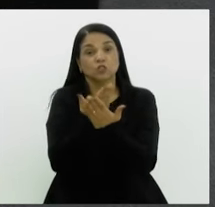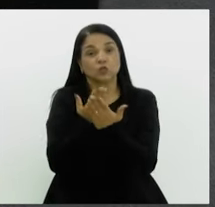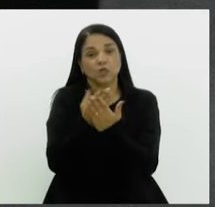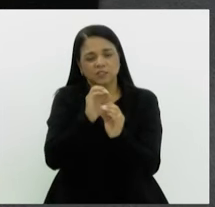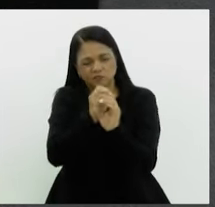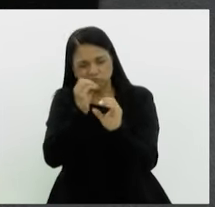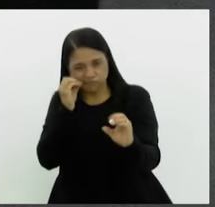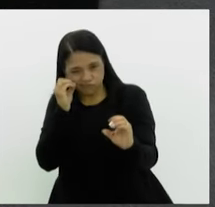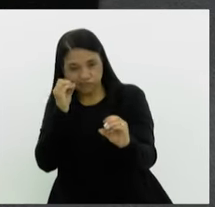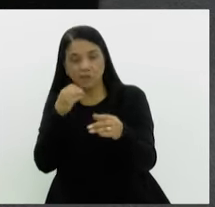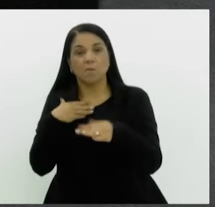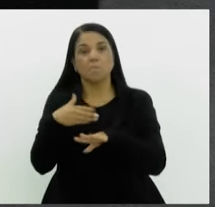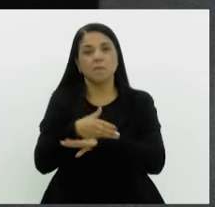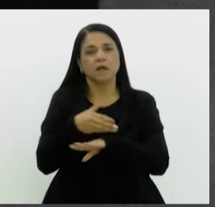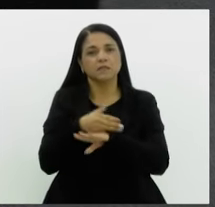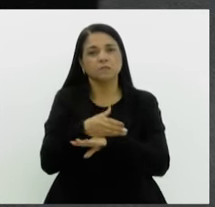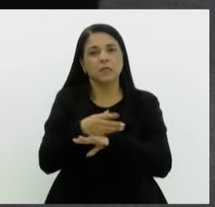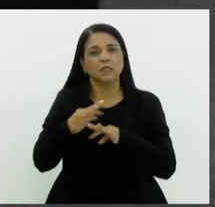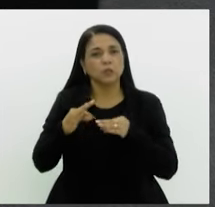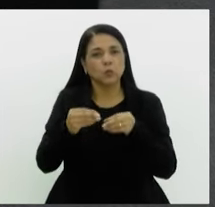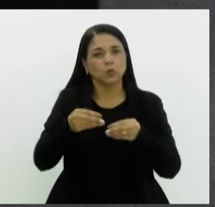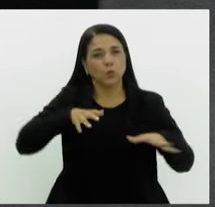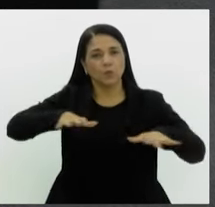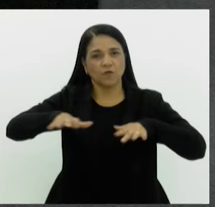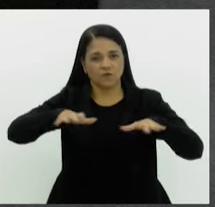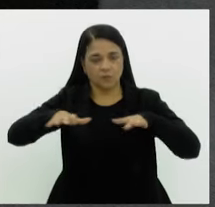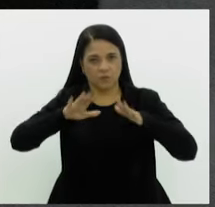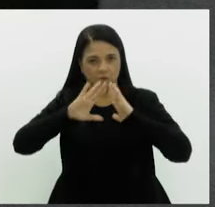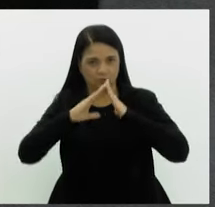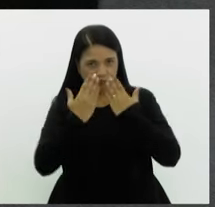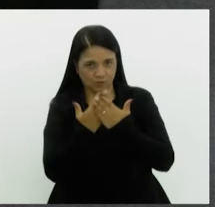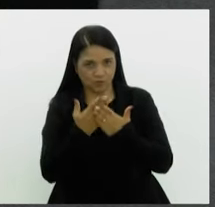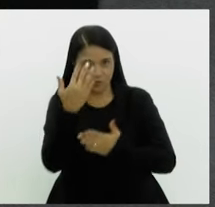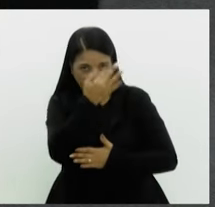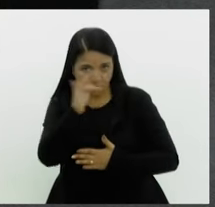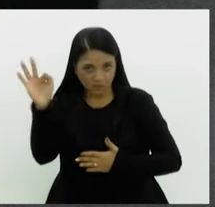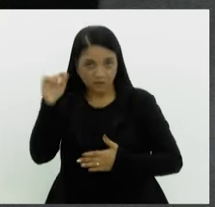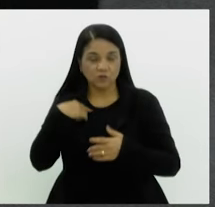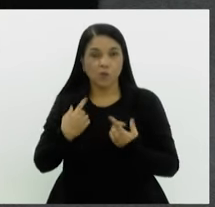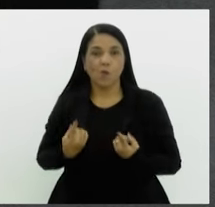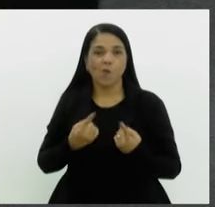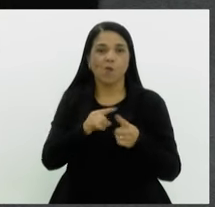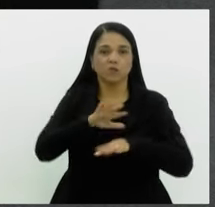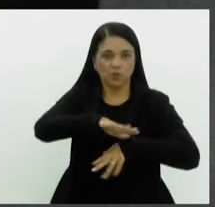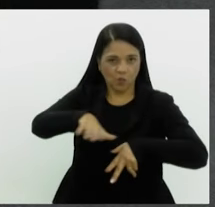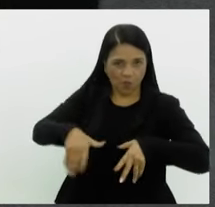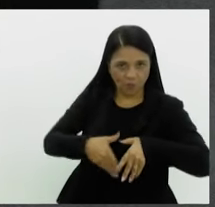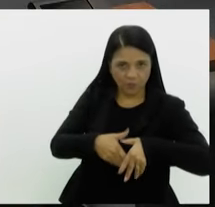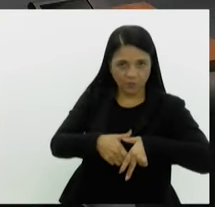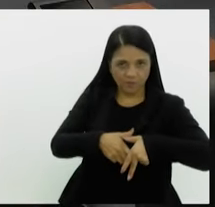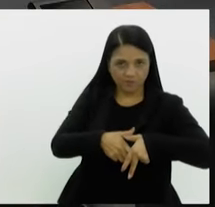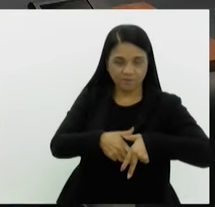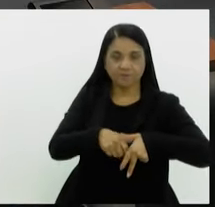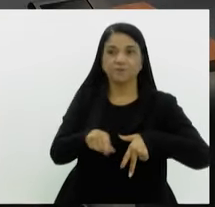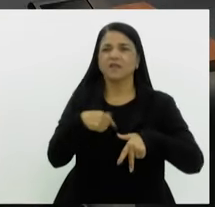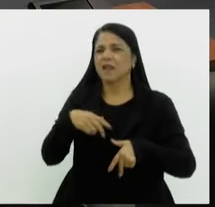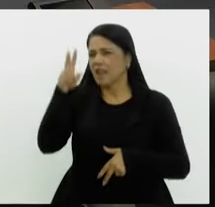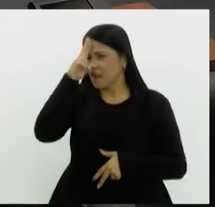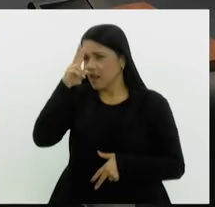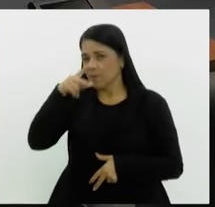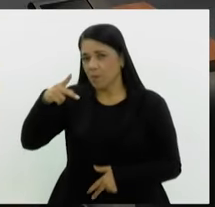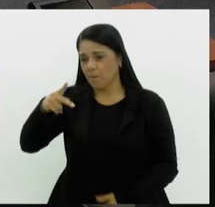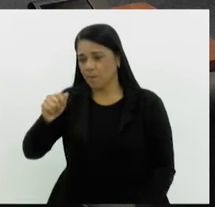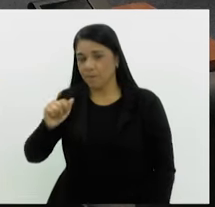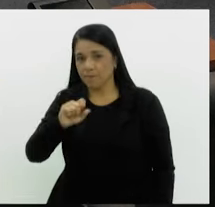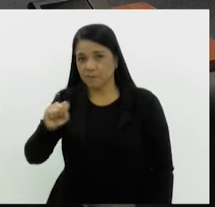engenharia, participei de todo o movimento estudantil contra o golpe. Se lembra do Pasquim? O